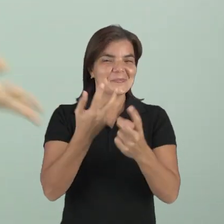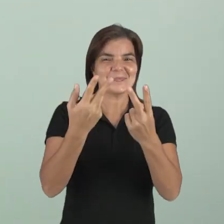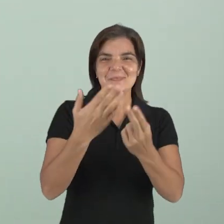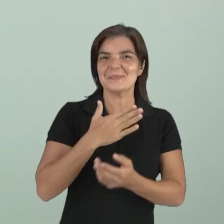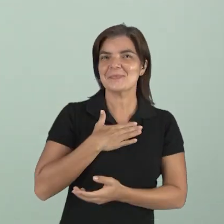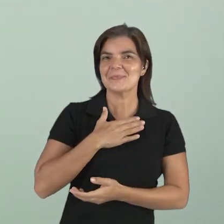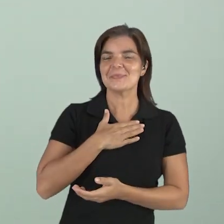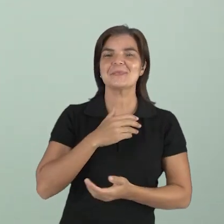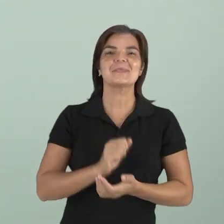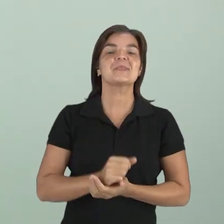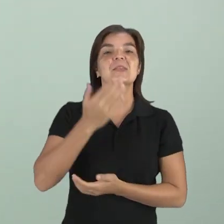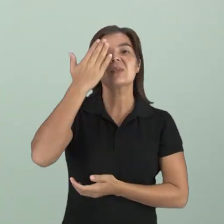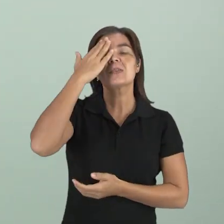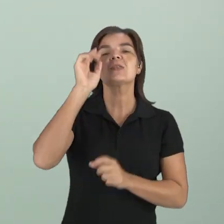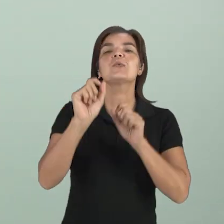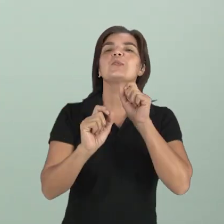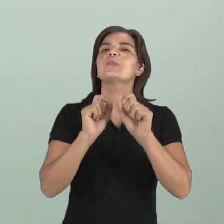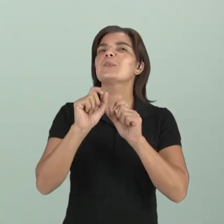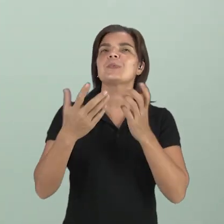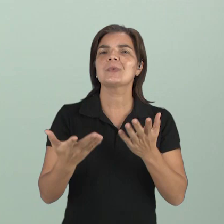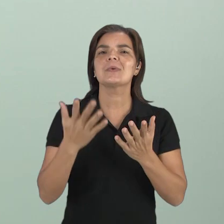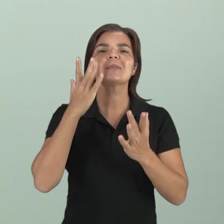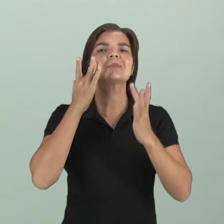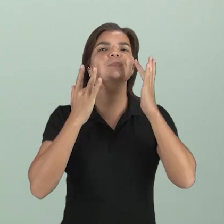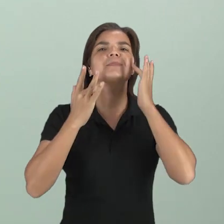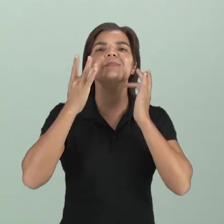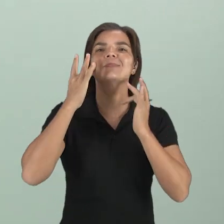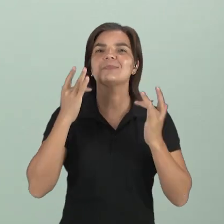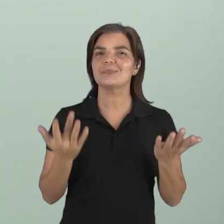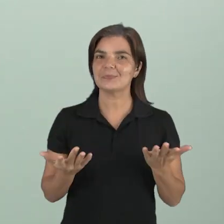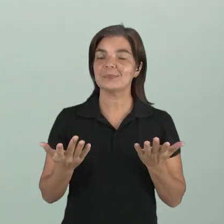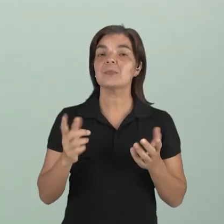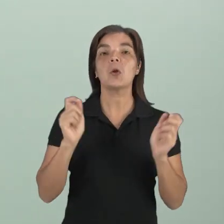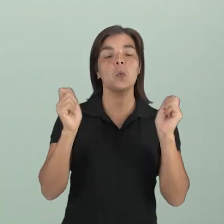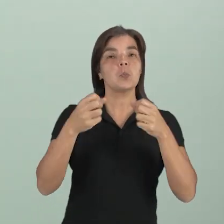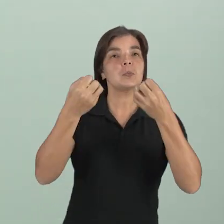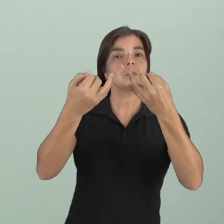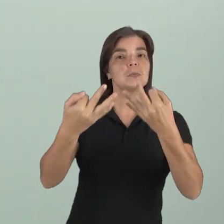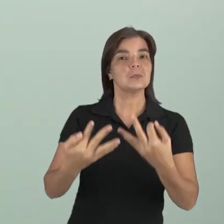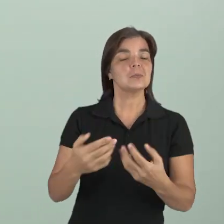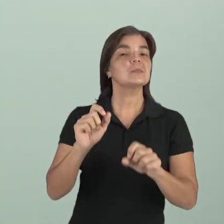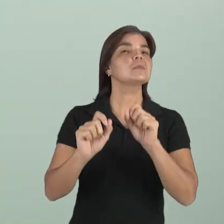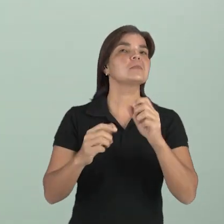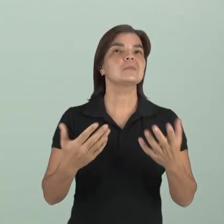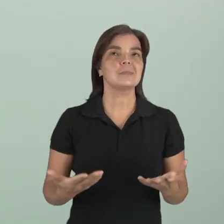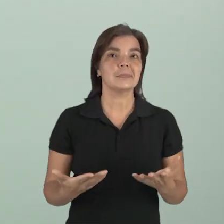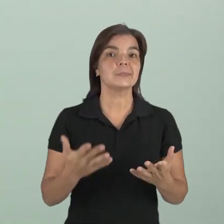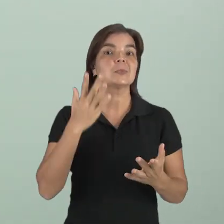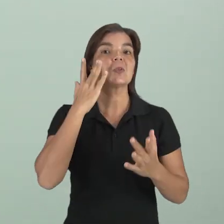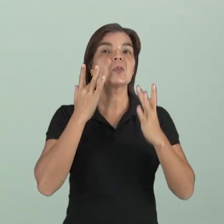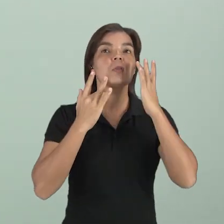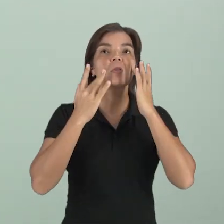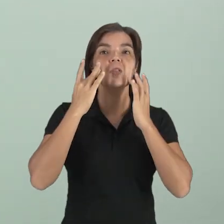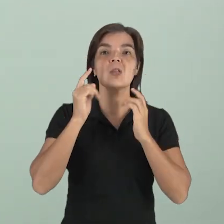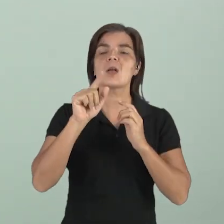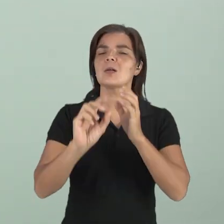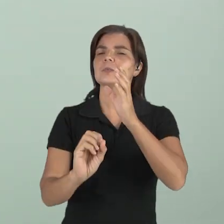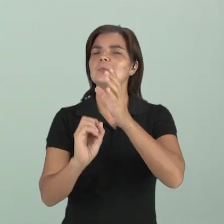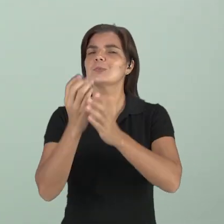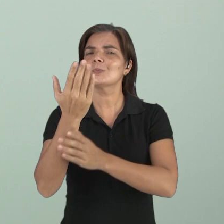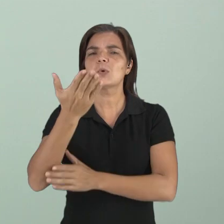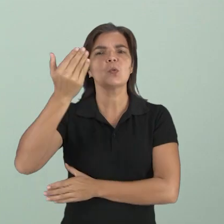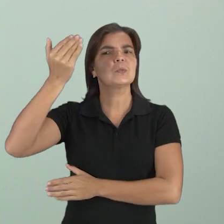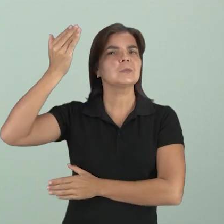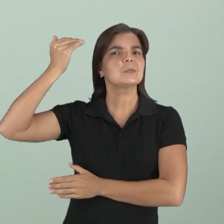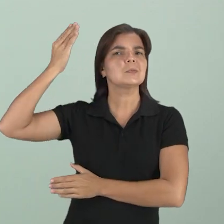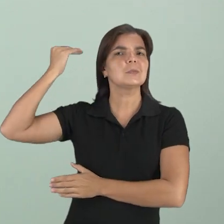eu. Então vamos entender o que que é o teatro. Eu posso dizer a vocês que teatro, ele vem lá